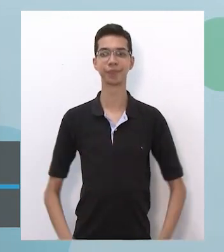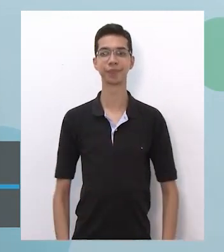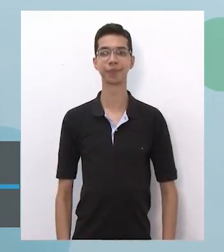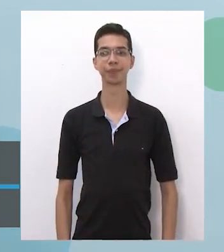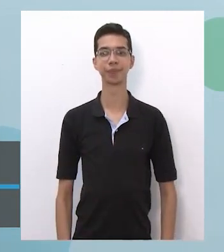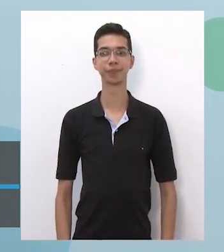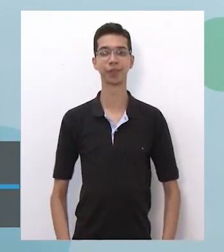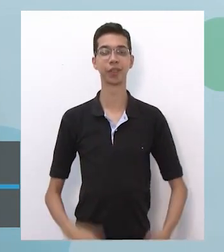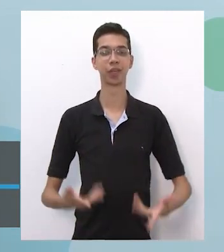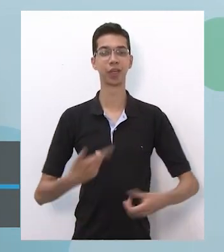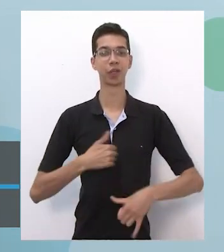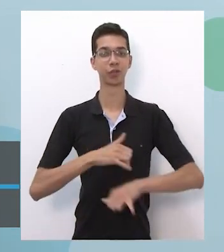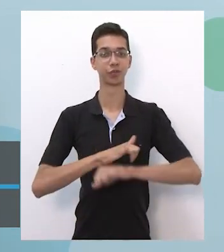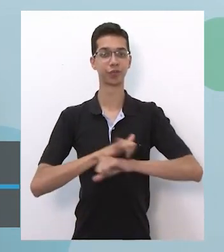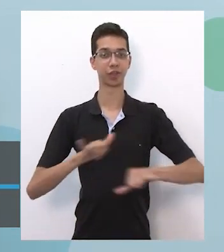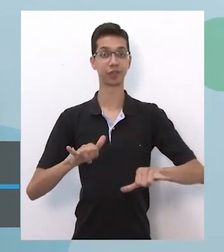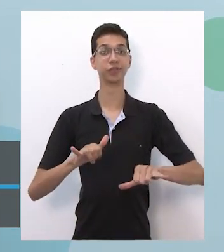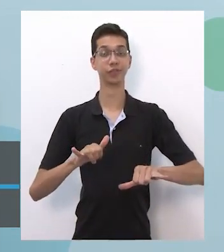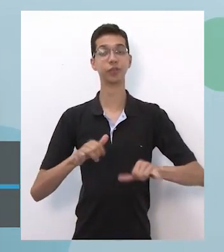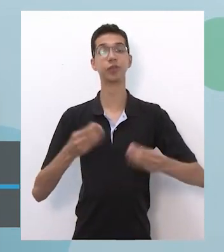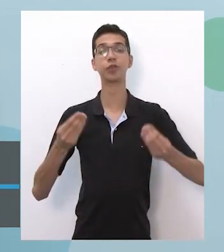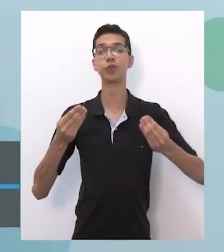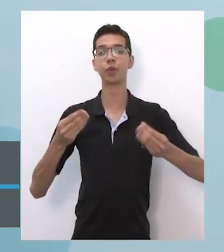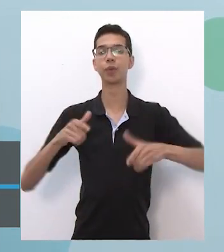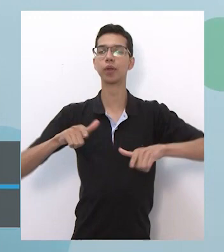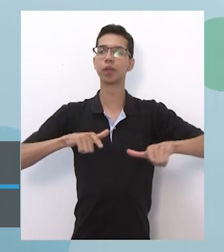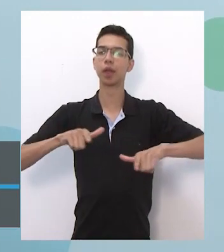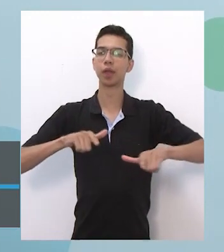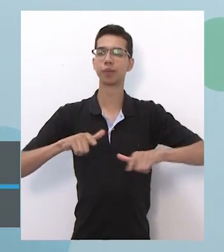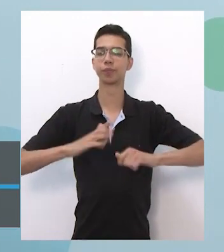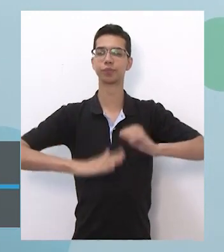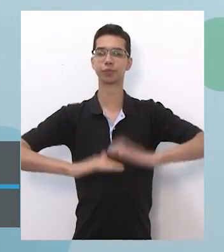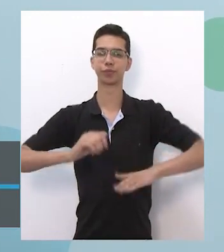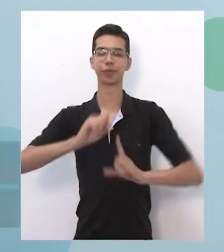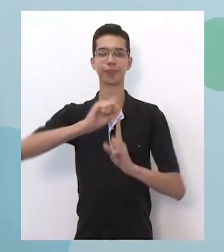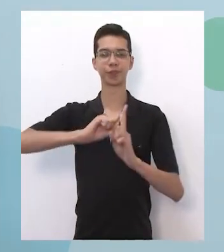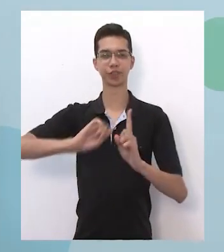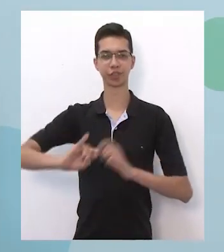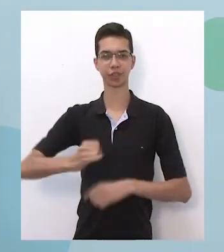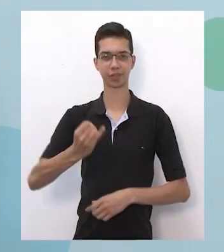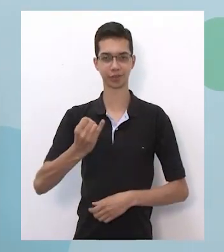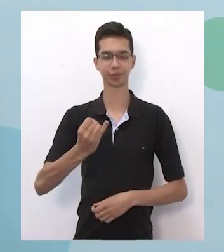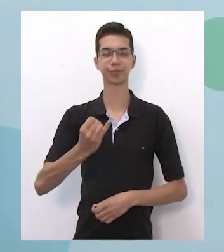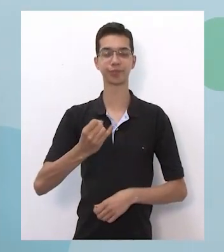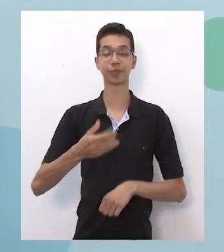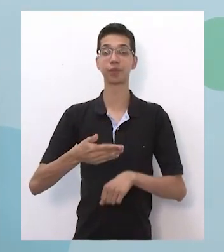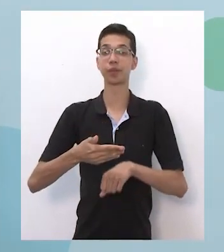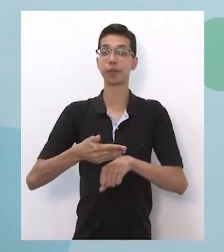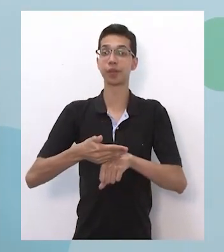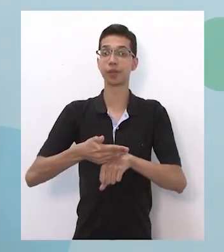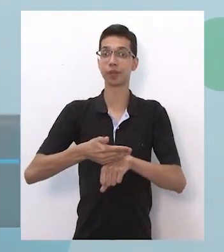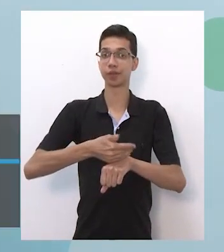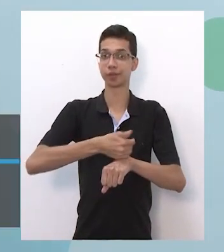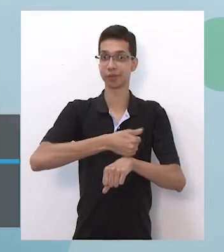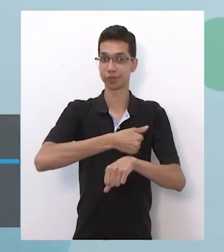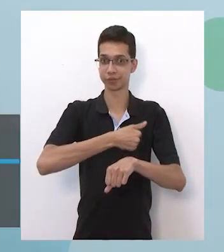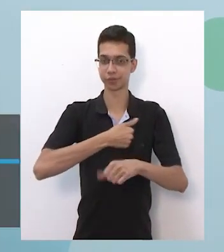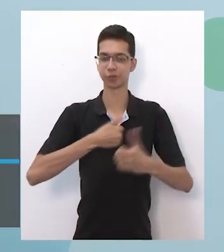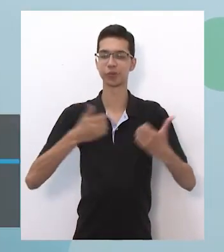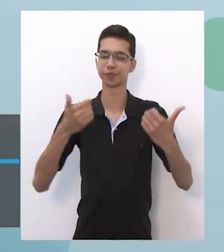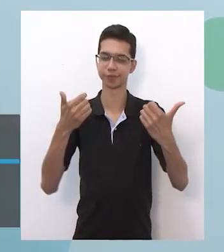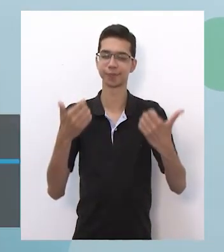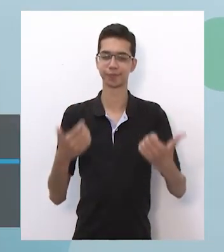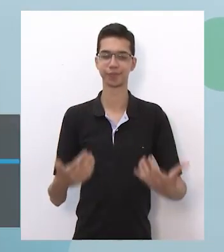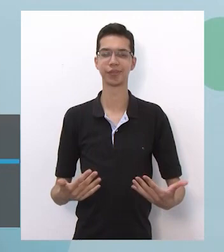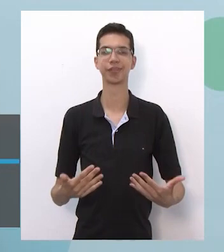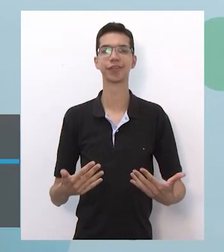um pouco como que foi o nosso trabalho ao longo do mês de janeiro. Mas antes de a gente falar um pouquinho sobre essas trilhas especificamente, eu queria falar um pouco mais